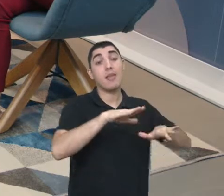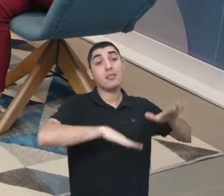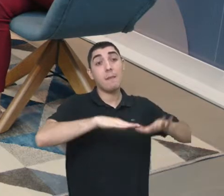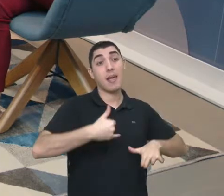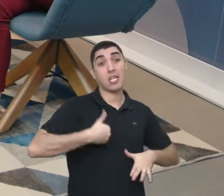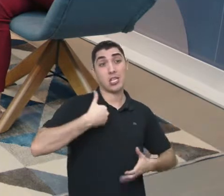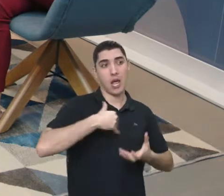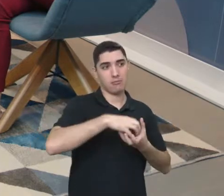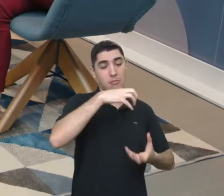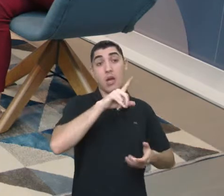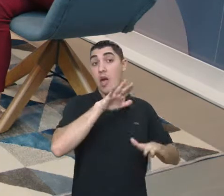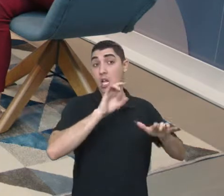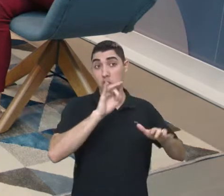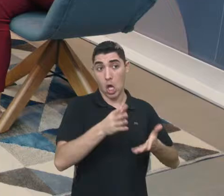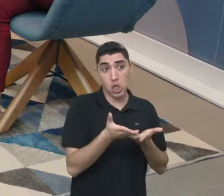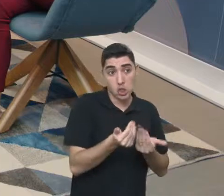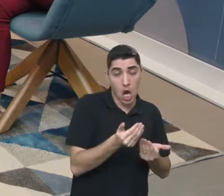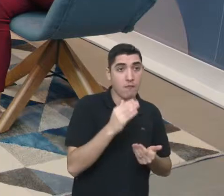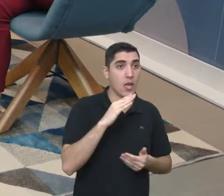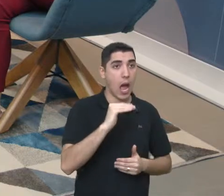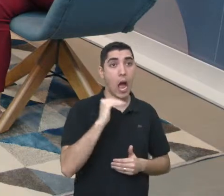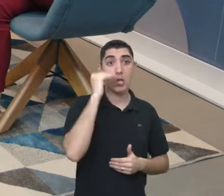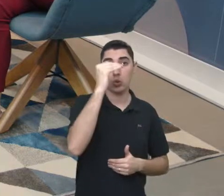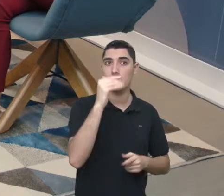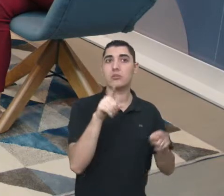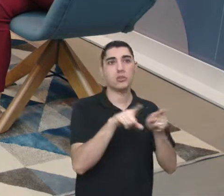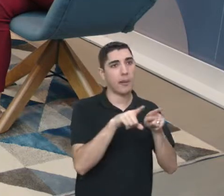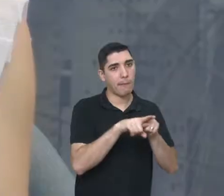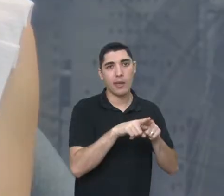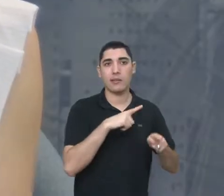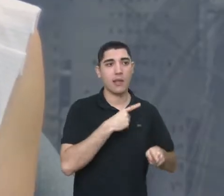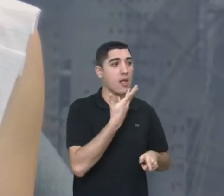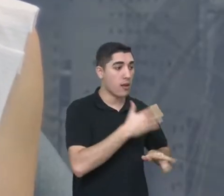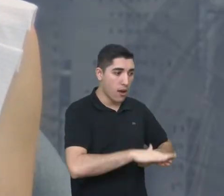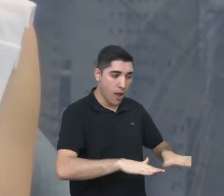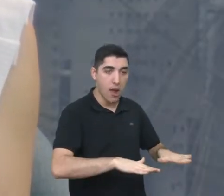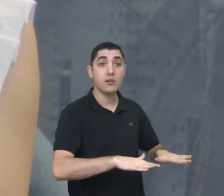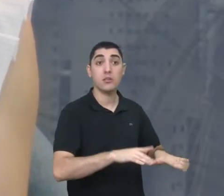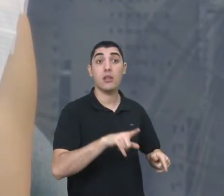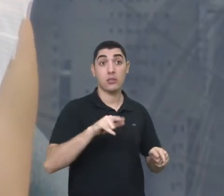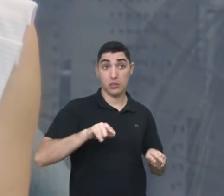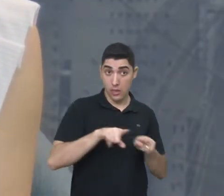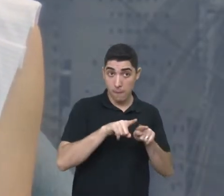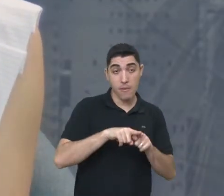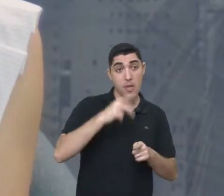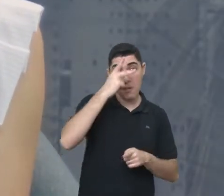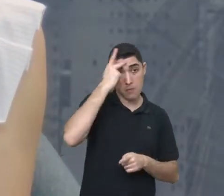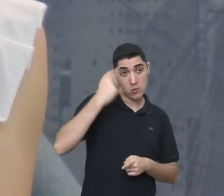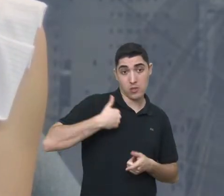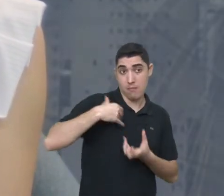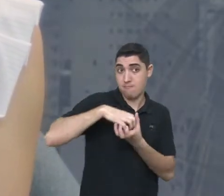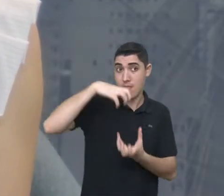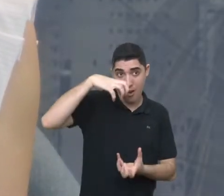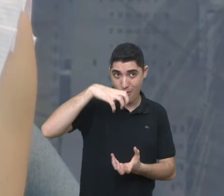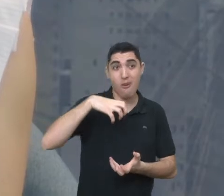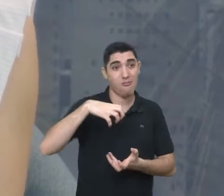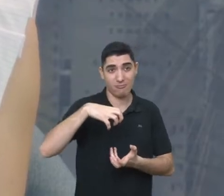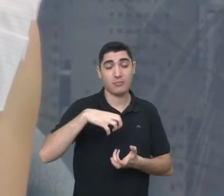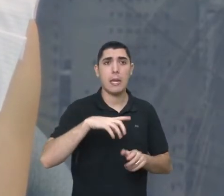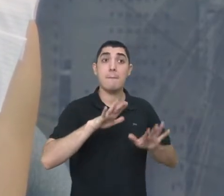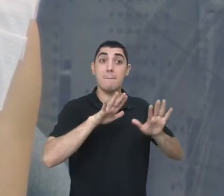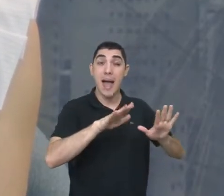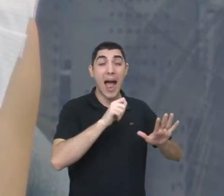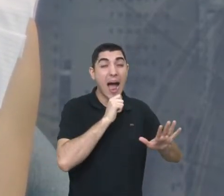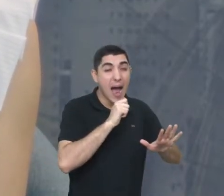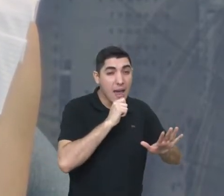faixas etárias, não só mulheres jovens, adultas ou adolescentes, a gente já vê quadros em criança, em idosos, mas ainda